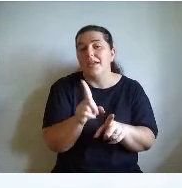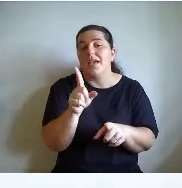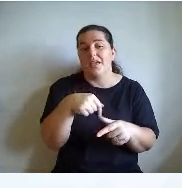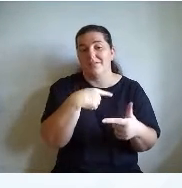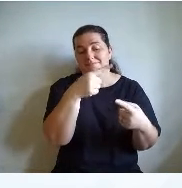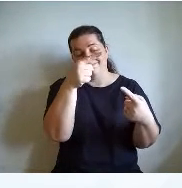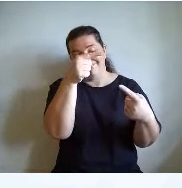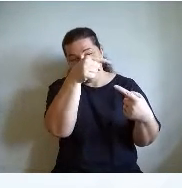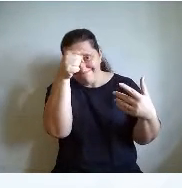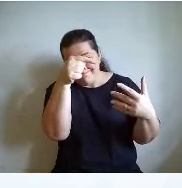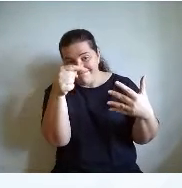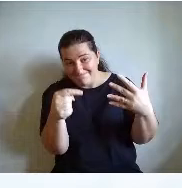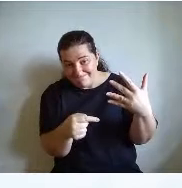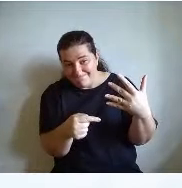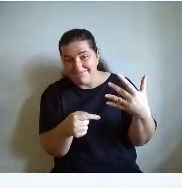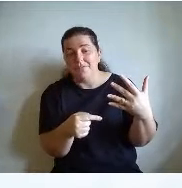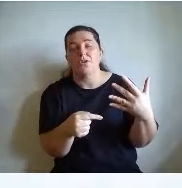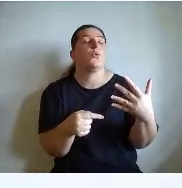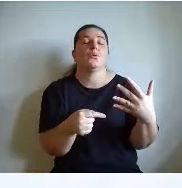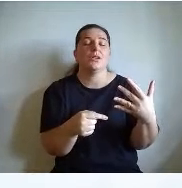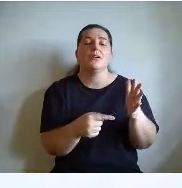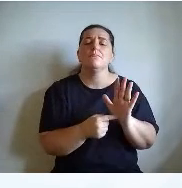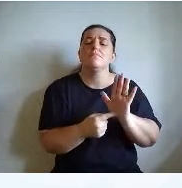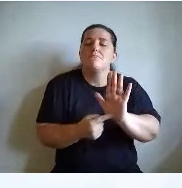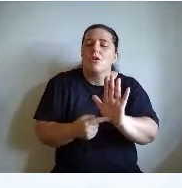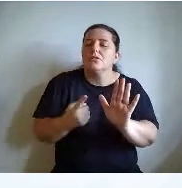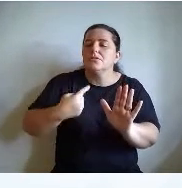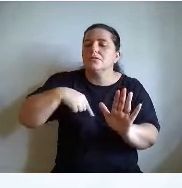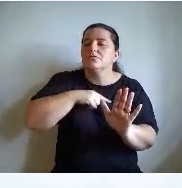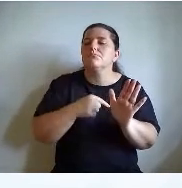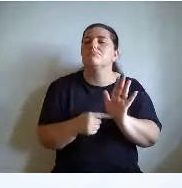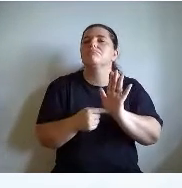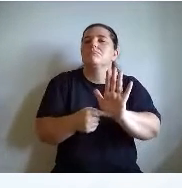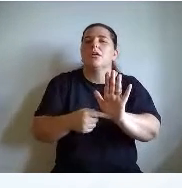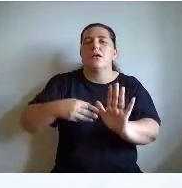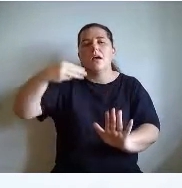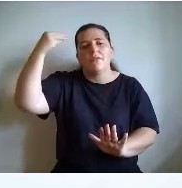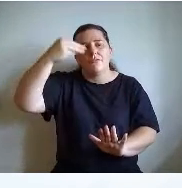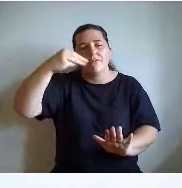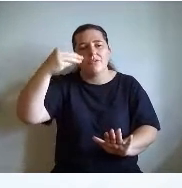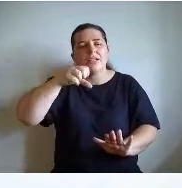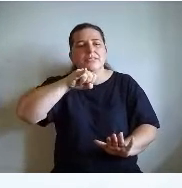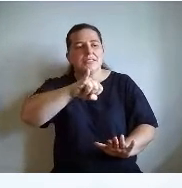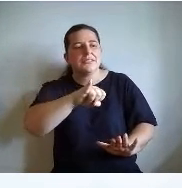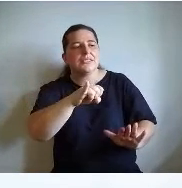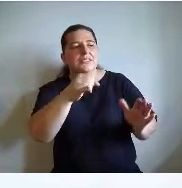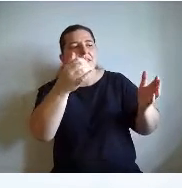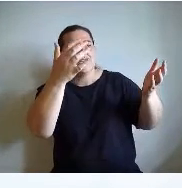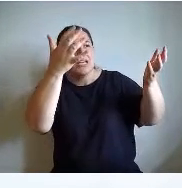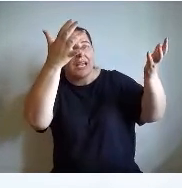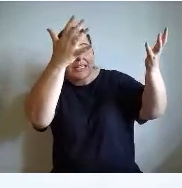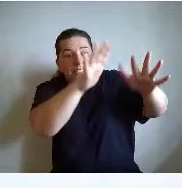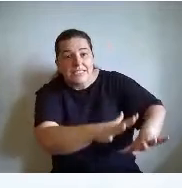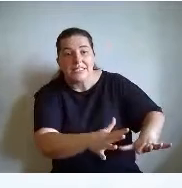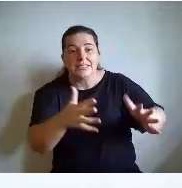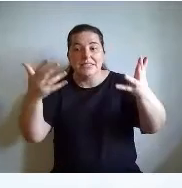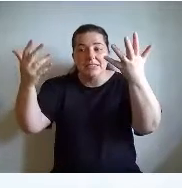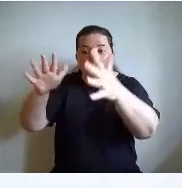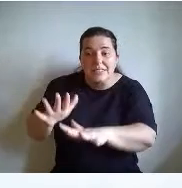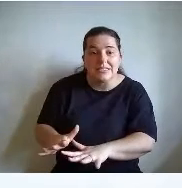questões que nos coloca também nas fragilidades de toda e qualquer crise, né? Então, se você não tem as